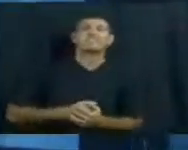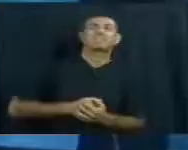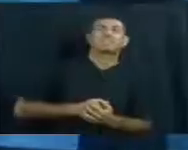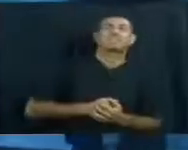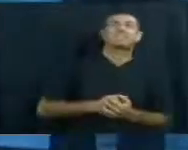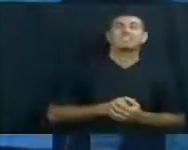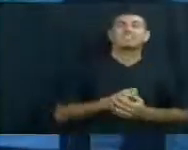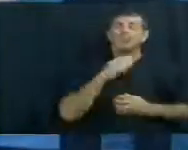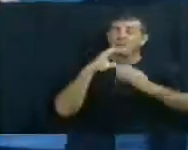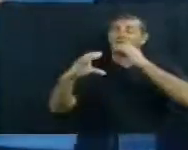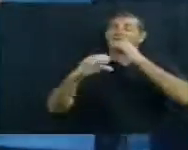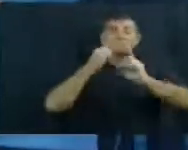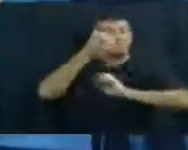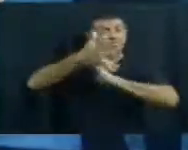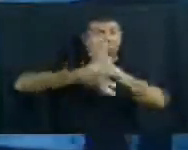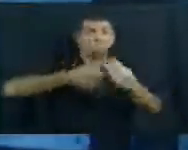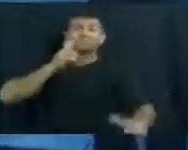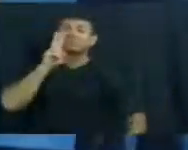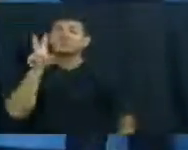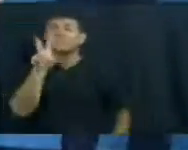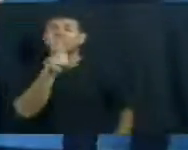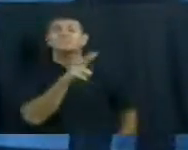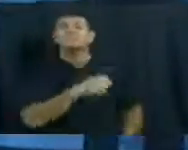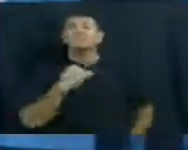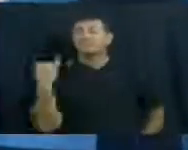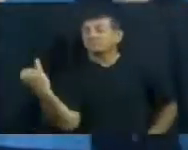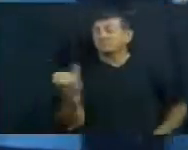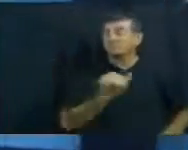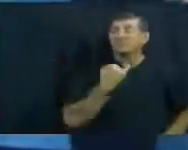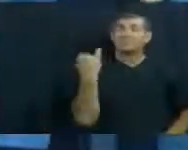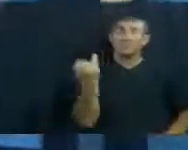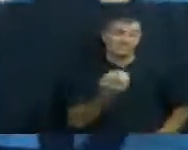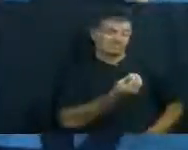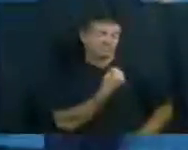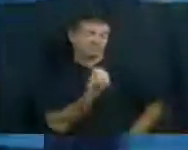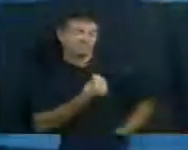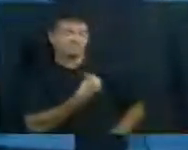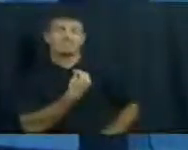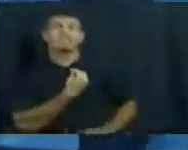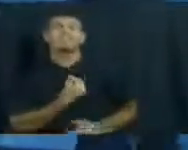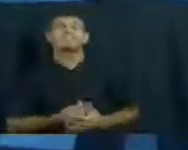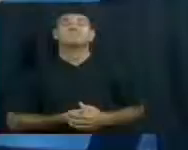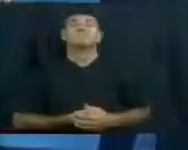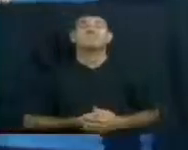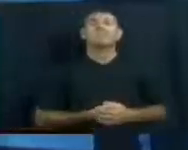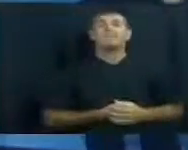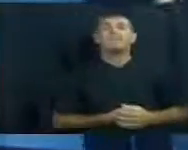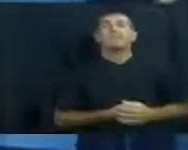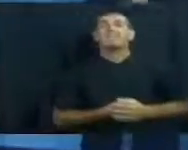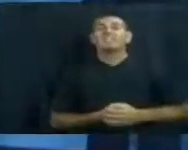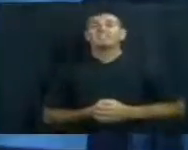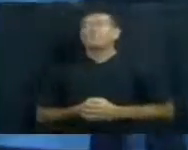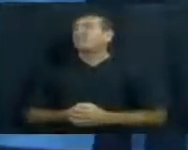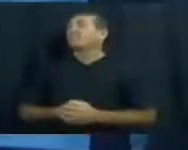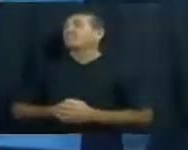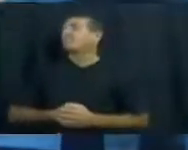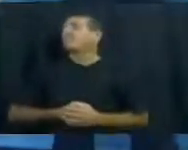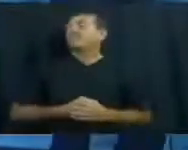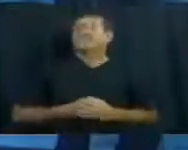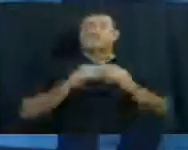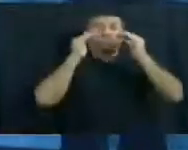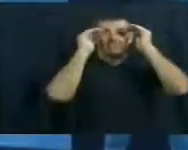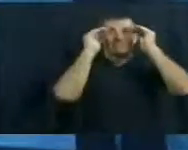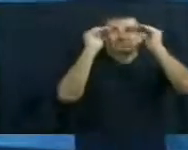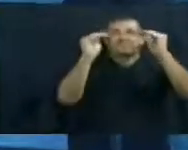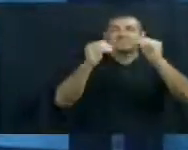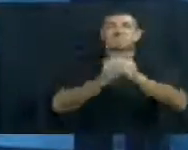eu me comunico com as mãos ou com os olhos, o importante é viver. Respeito, tá. Eu a